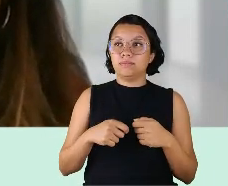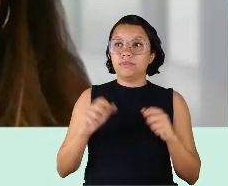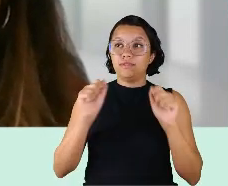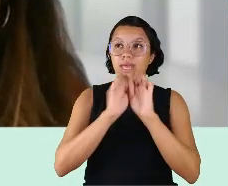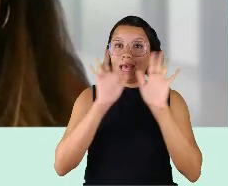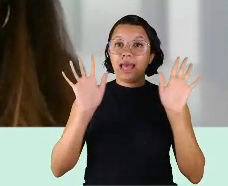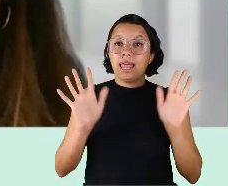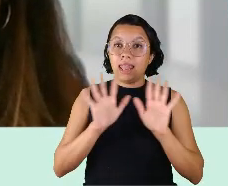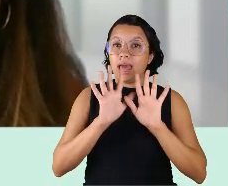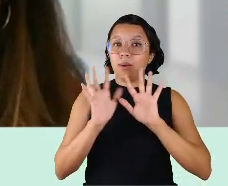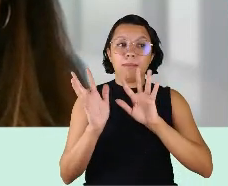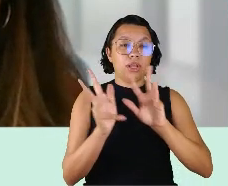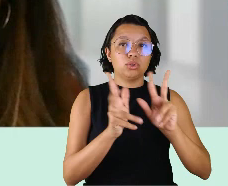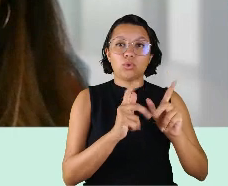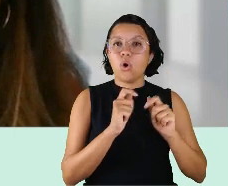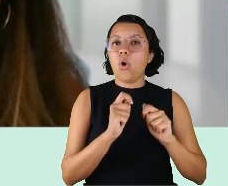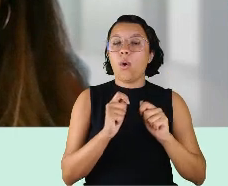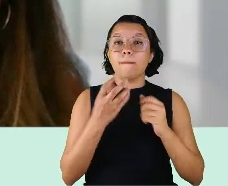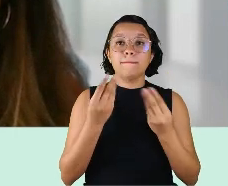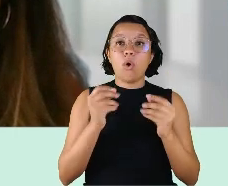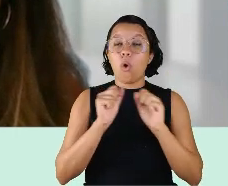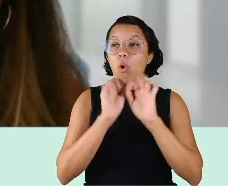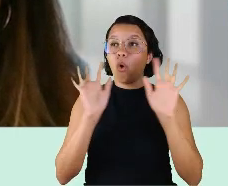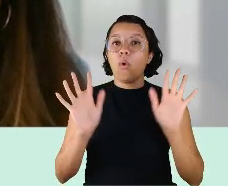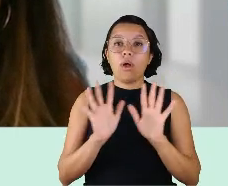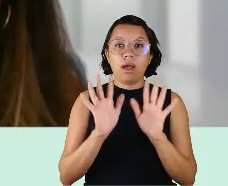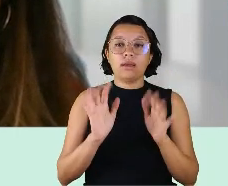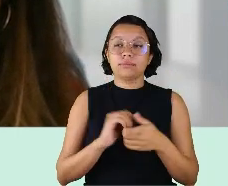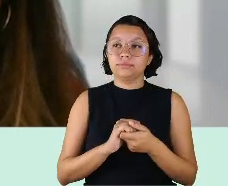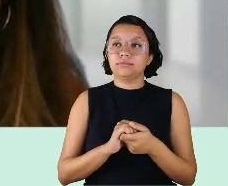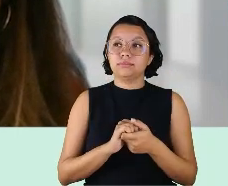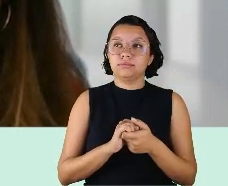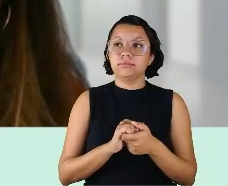ficar muito claro para todos, muito claro.